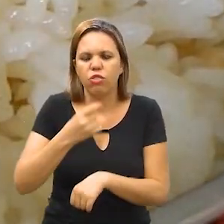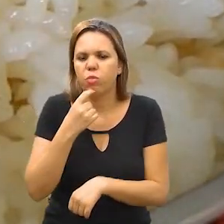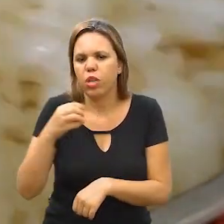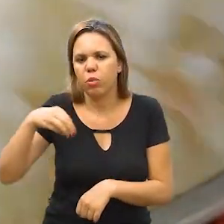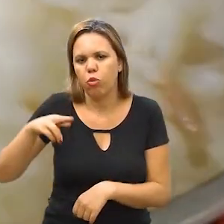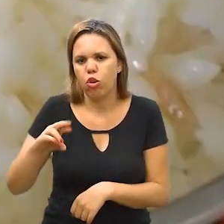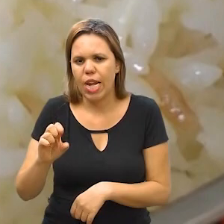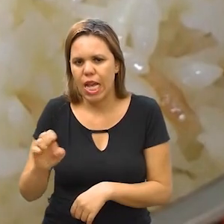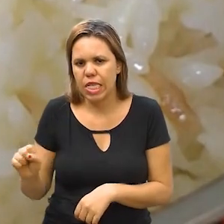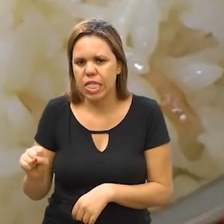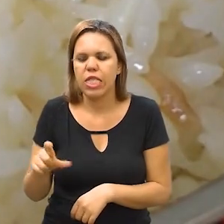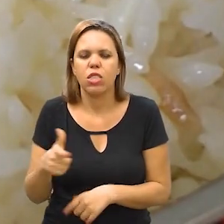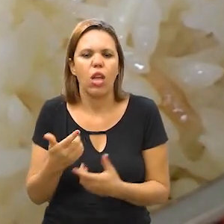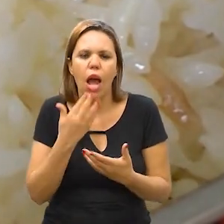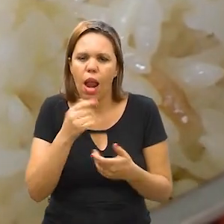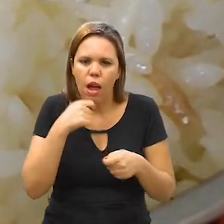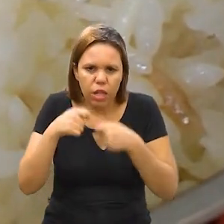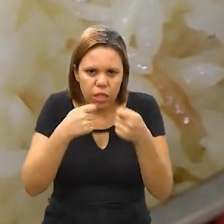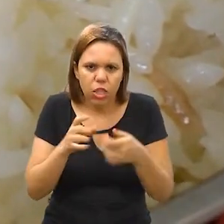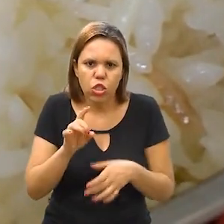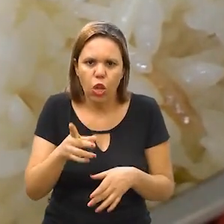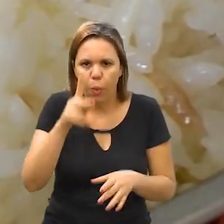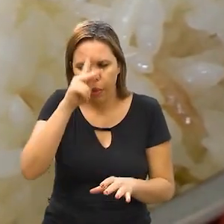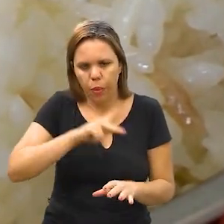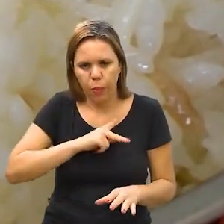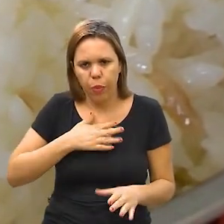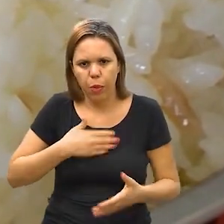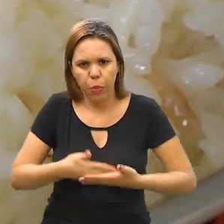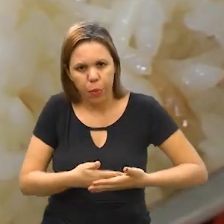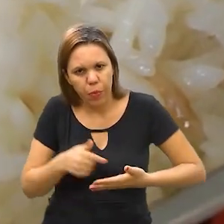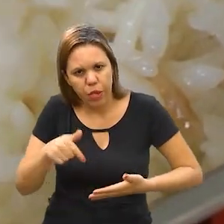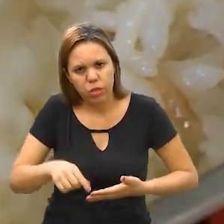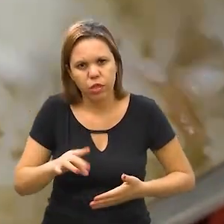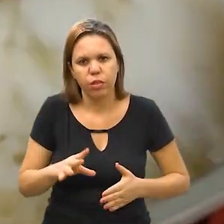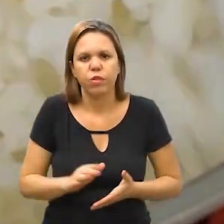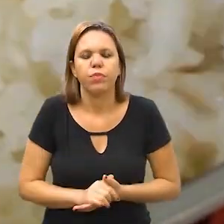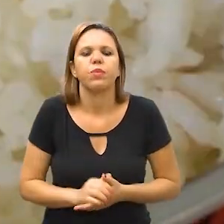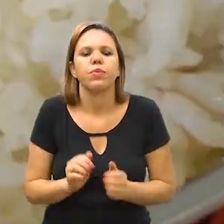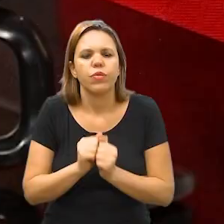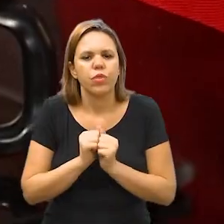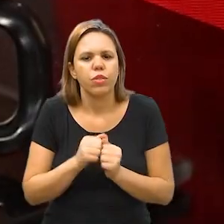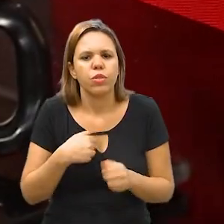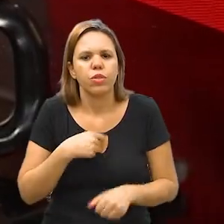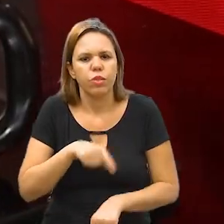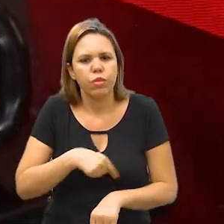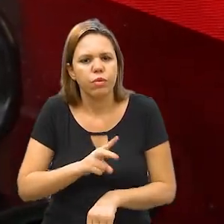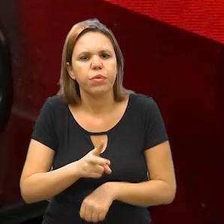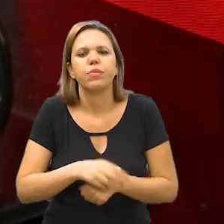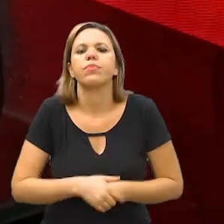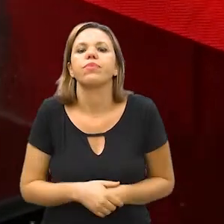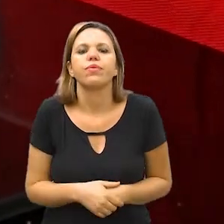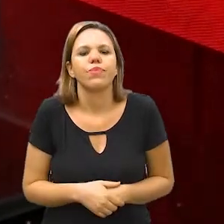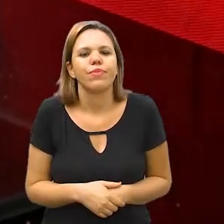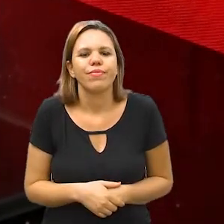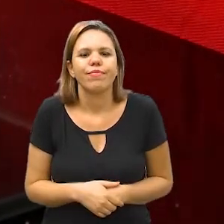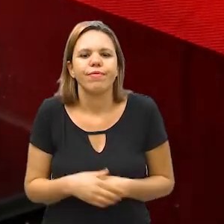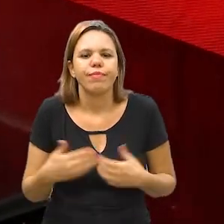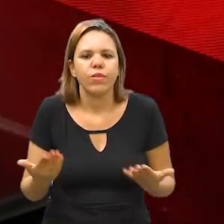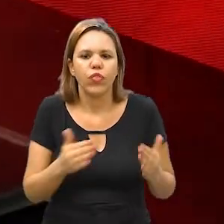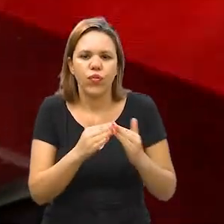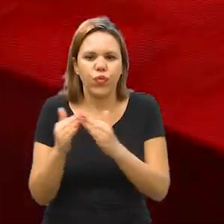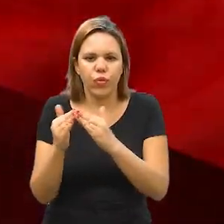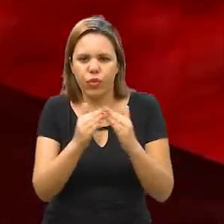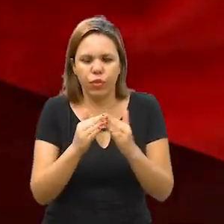não servia alimentação, eu fazia alimentação só para mim e para o meu bebê, que ficava lá comigo o tempo todo. Então os